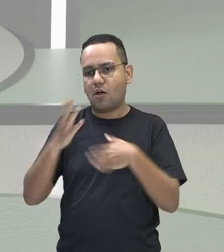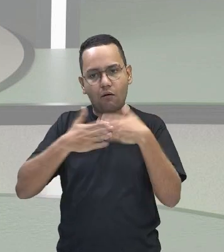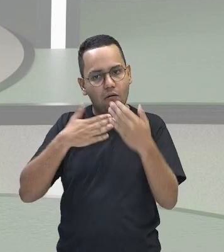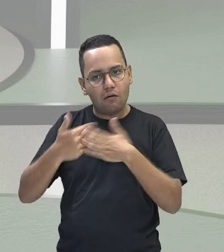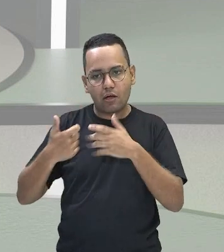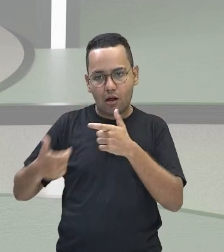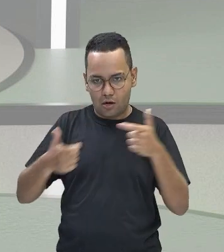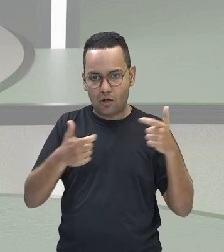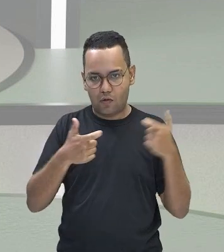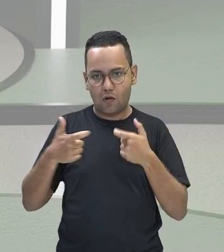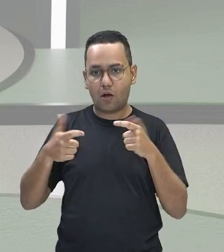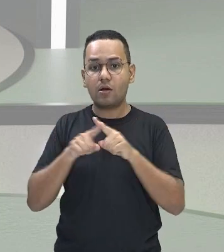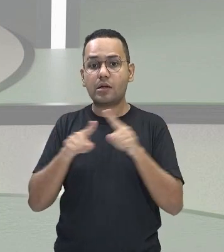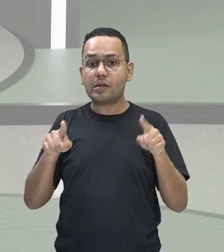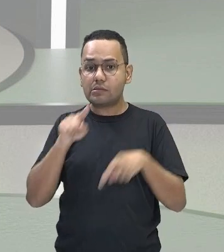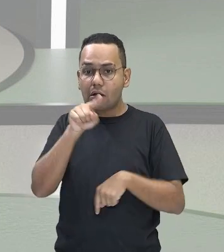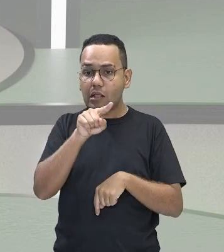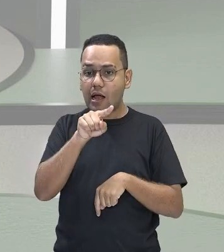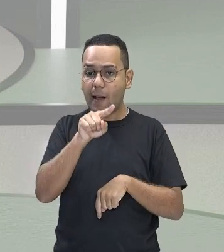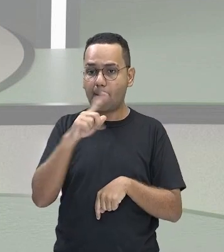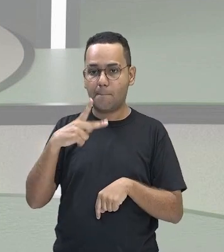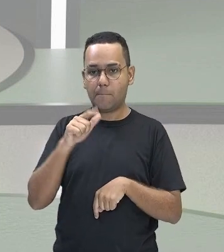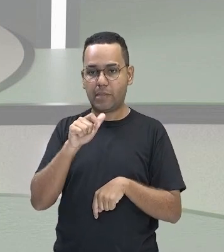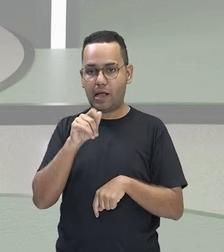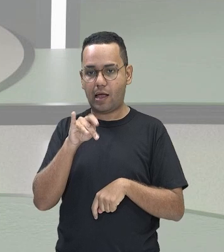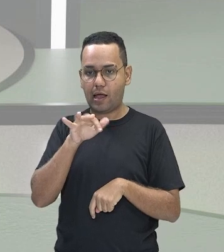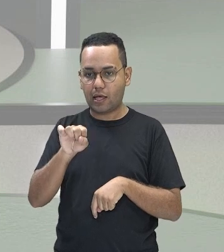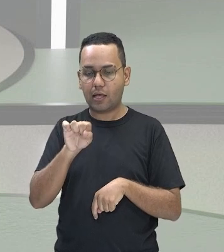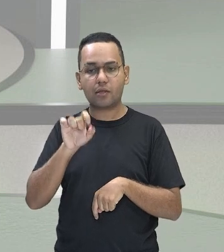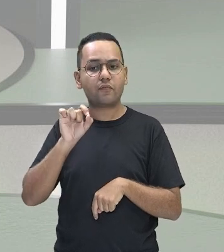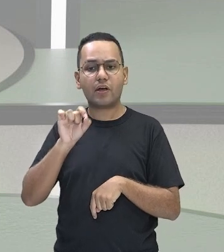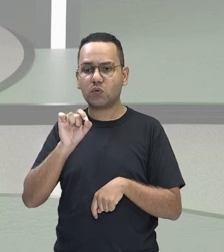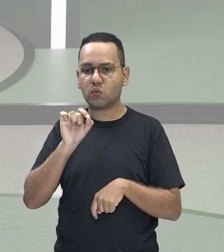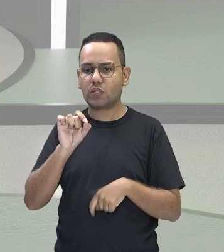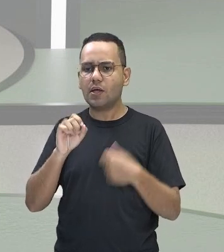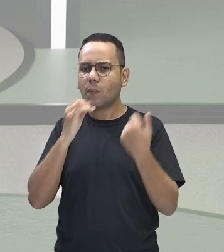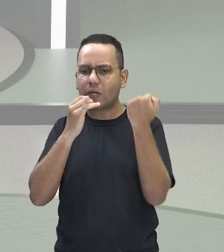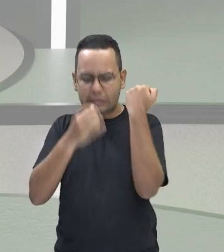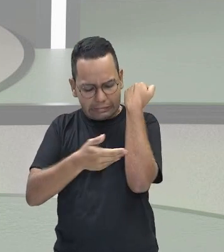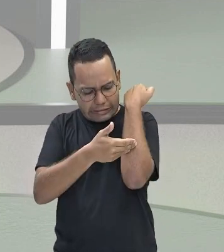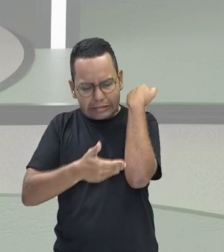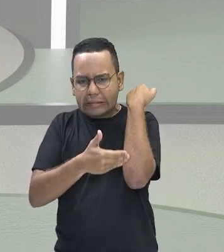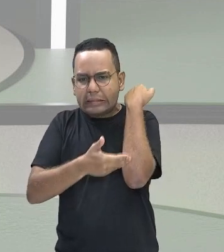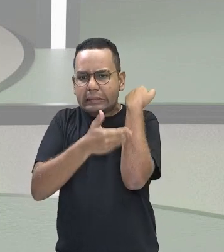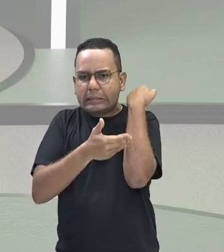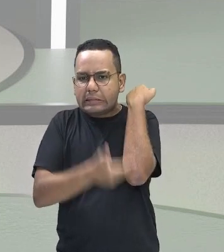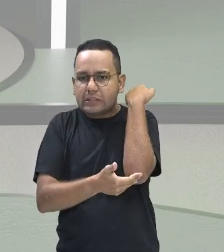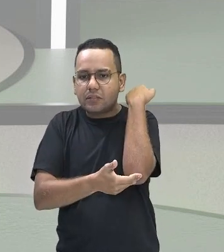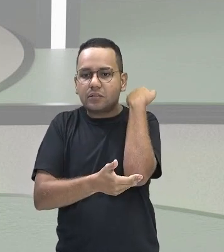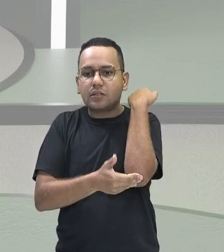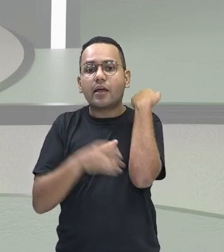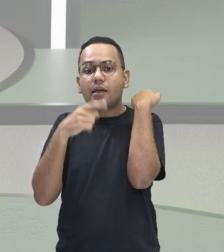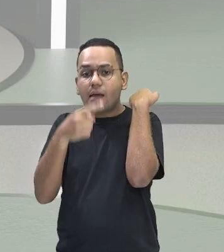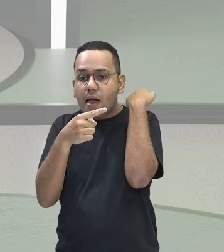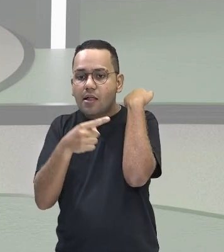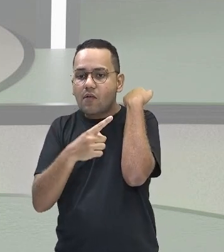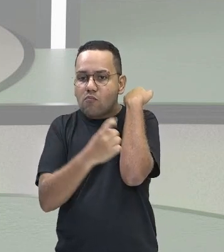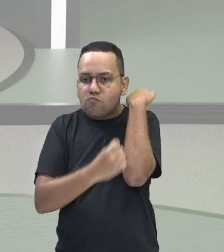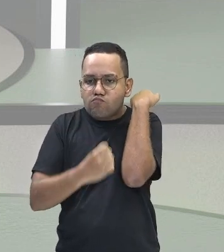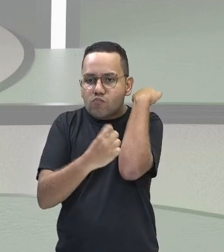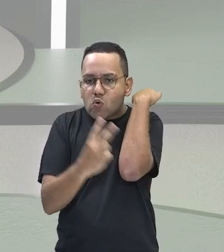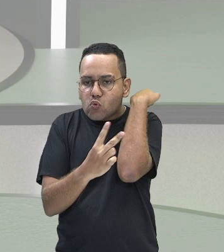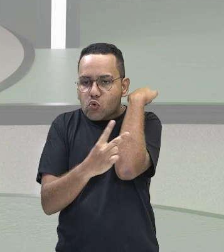plaquetas exercem um papel fundamental para tampar aquele lugar que foi lesionado, certo? Então esses são os